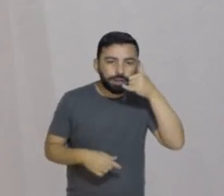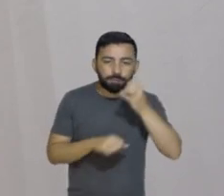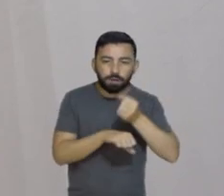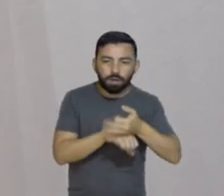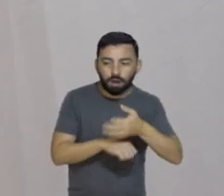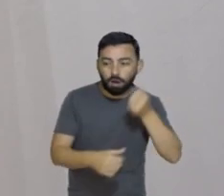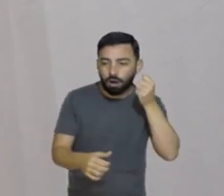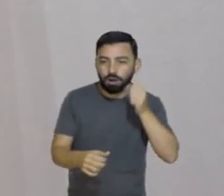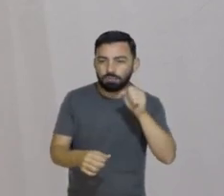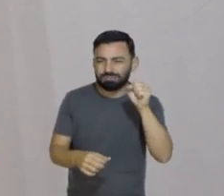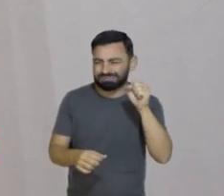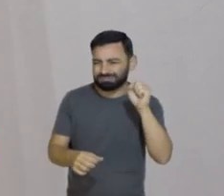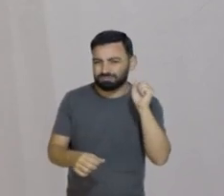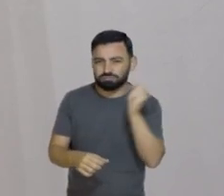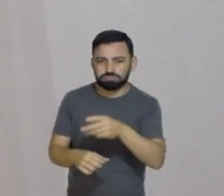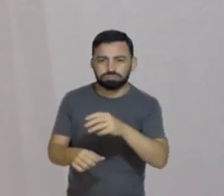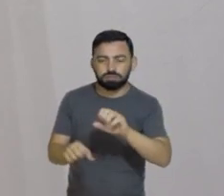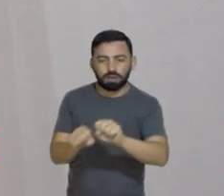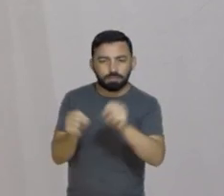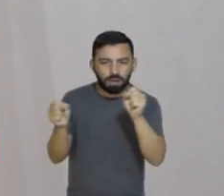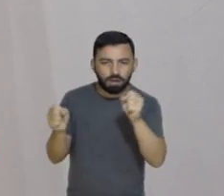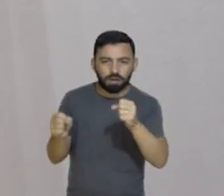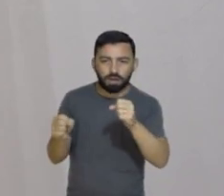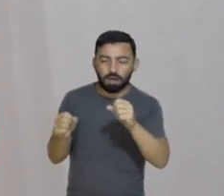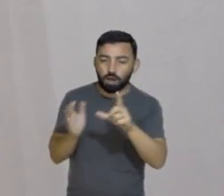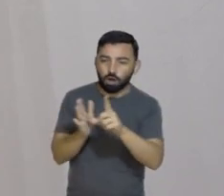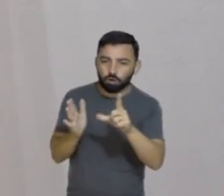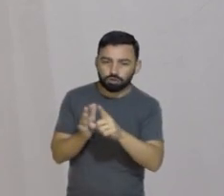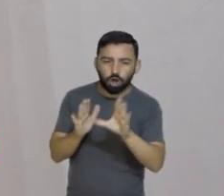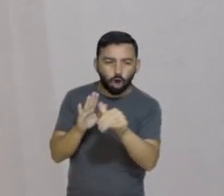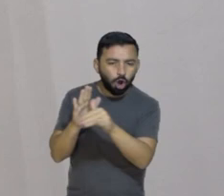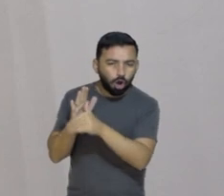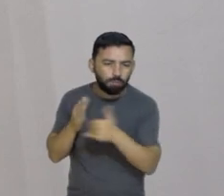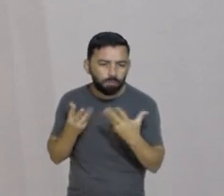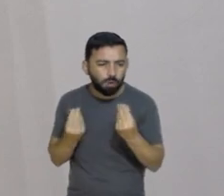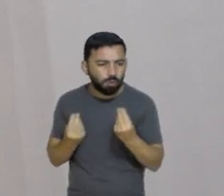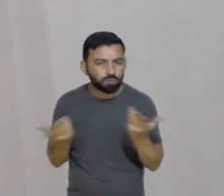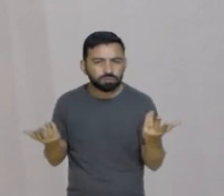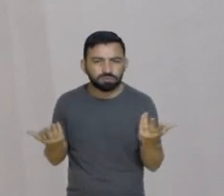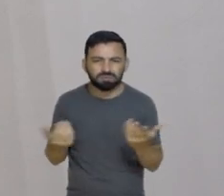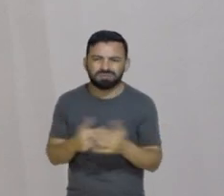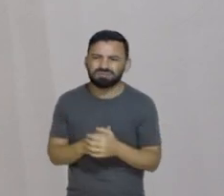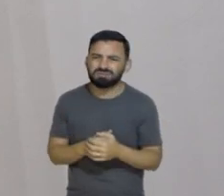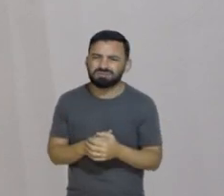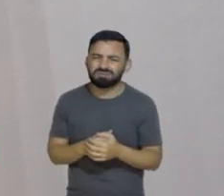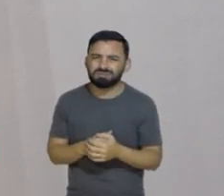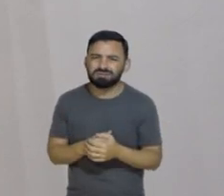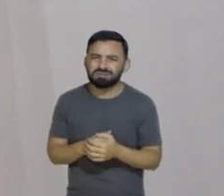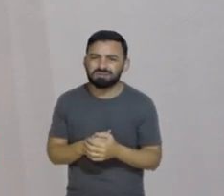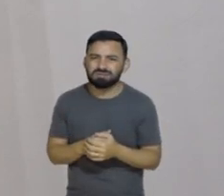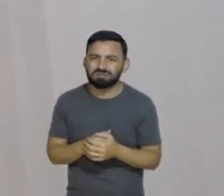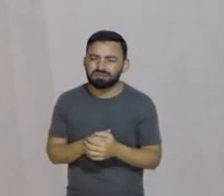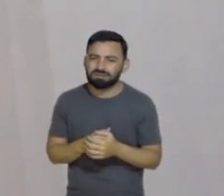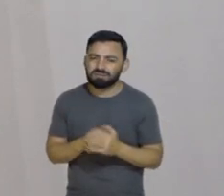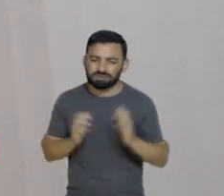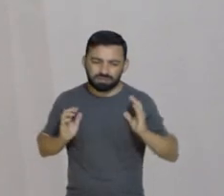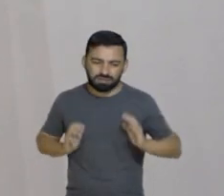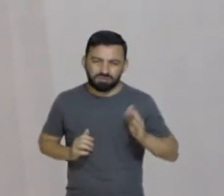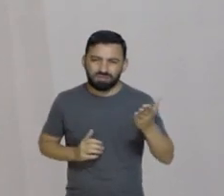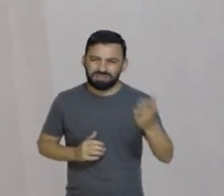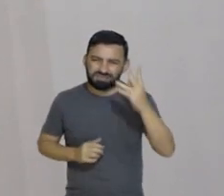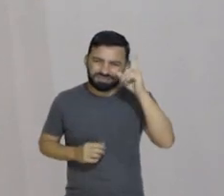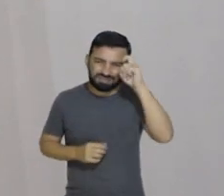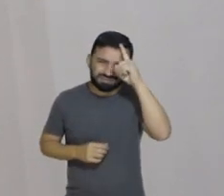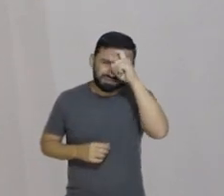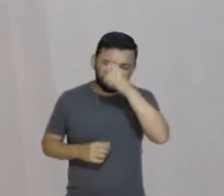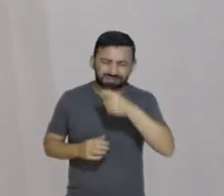quebraram o vidro da tua loja, roubaram um monte de coisa aqui. E aí? Já está. Às vezes o cidadão já está